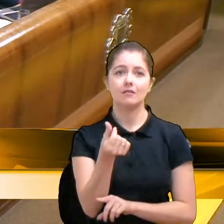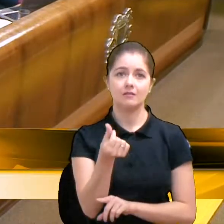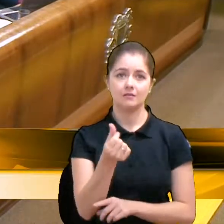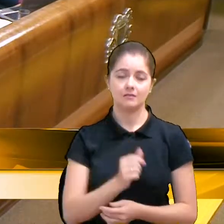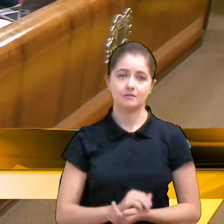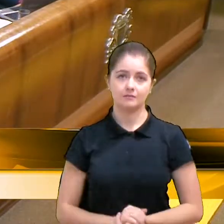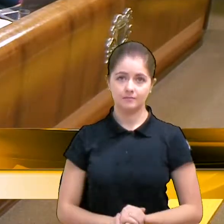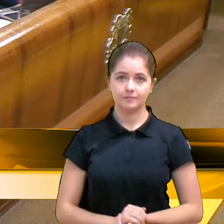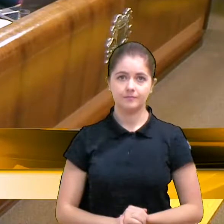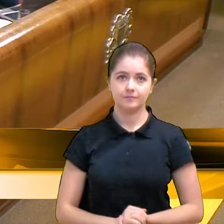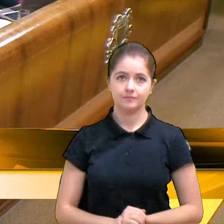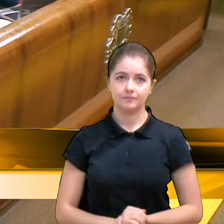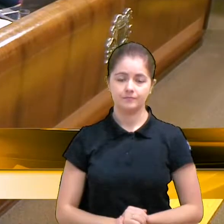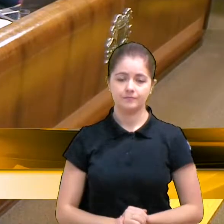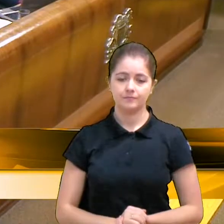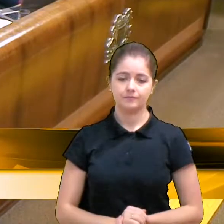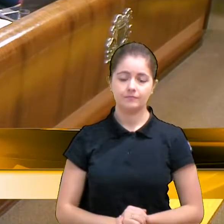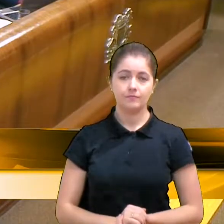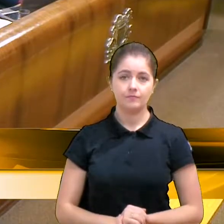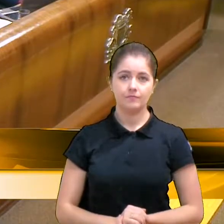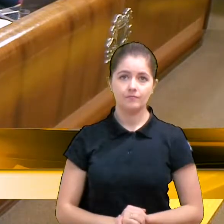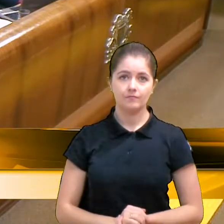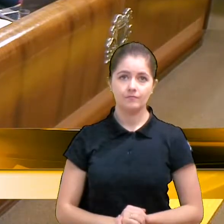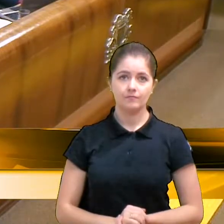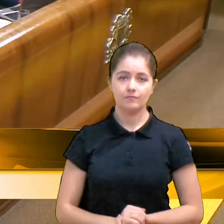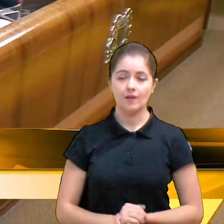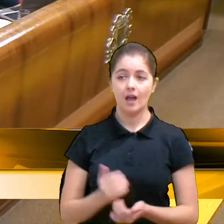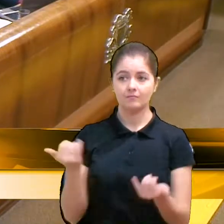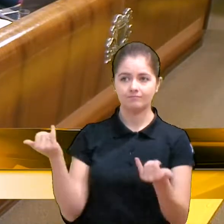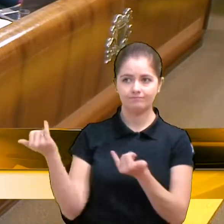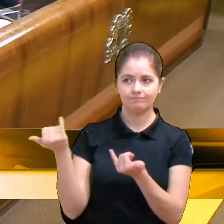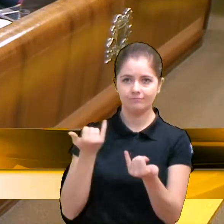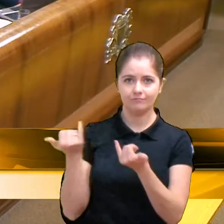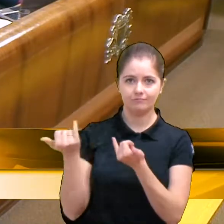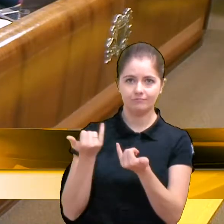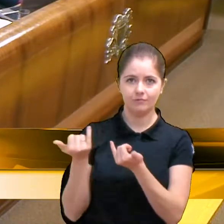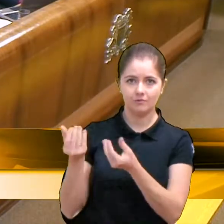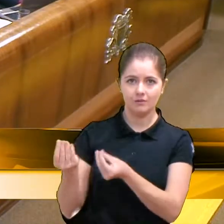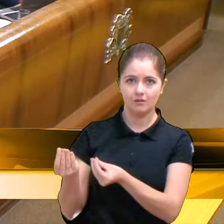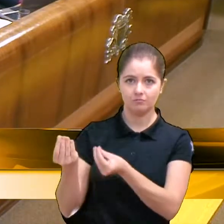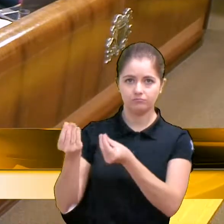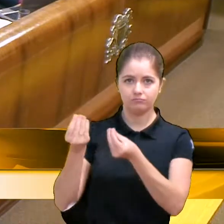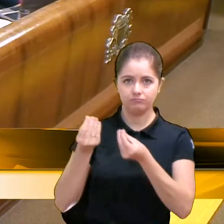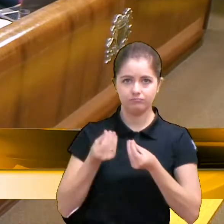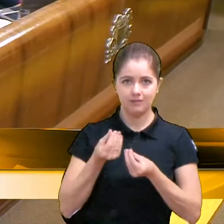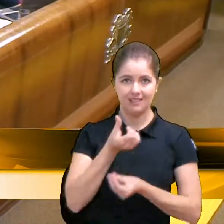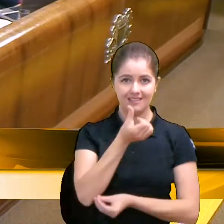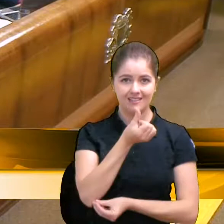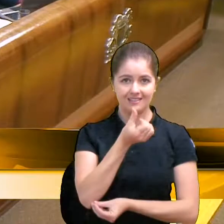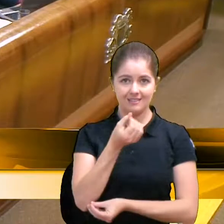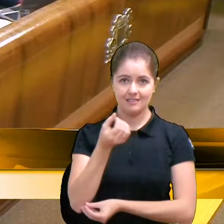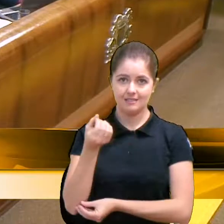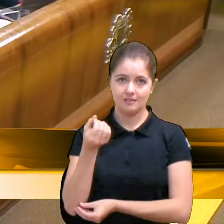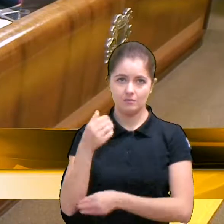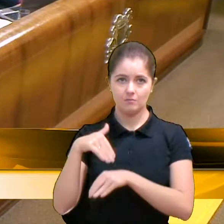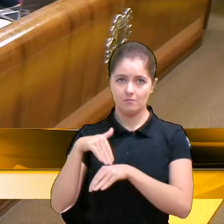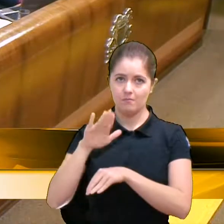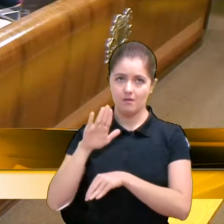Bem, nós recebemos então essa informação dos 600 maiores devedores do